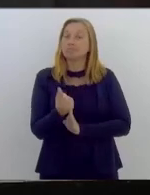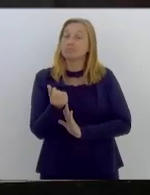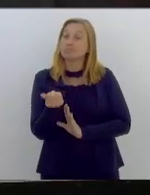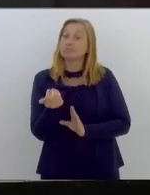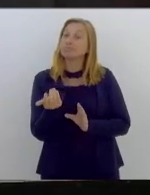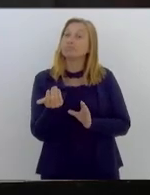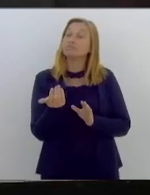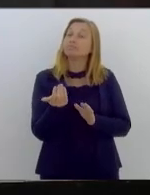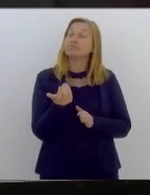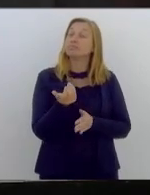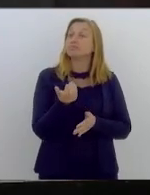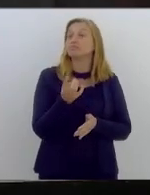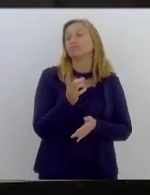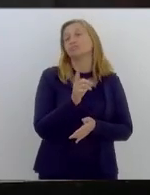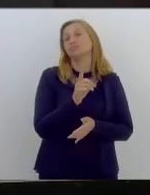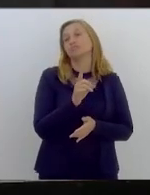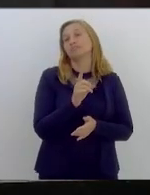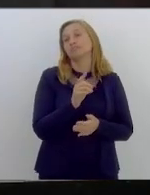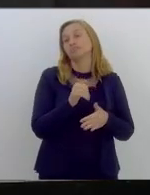né,